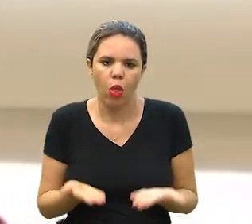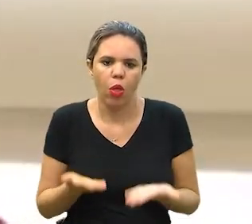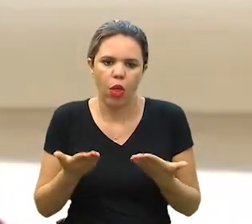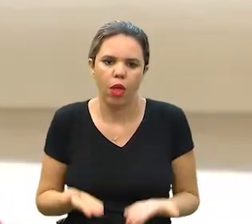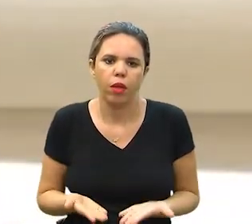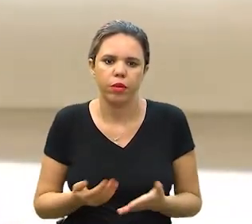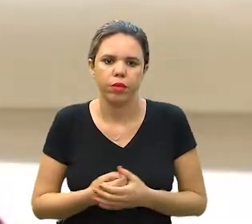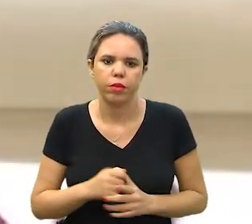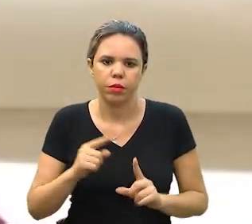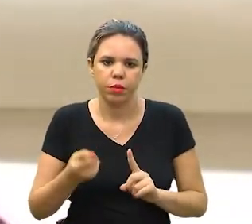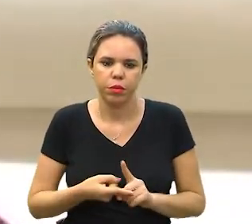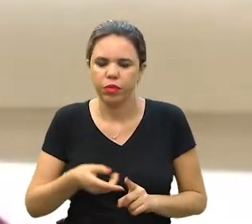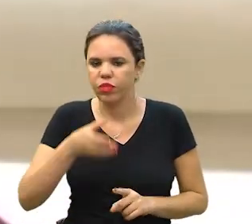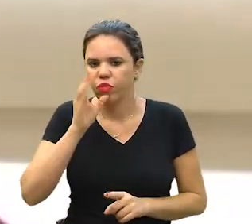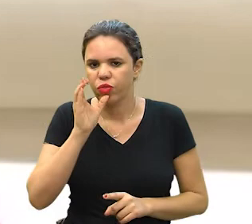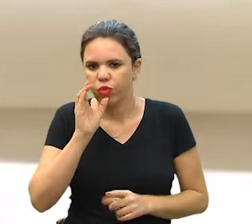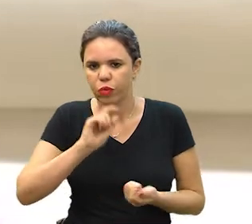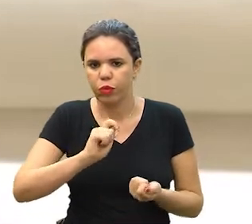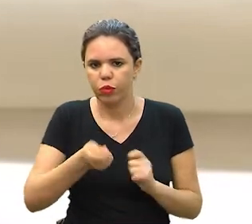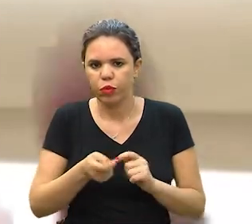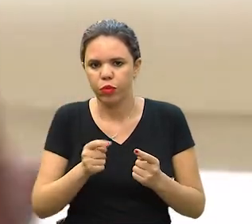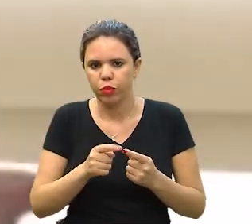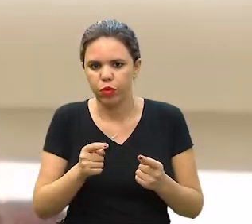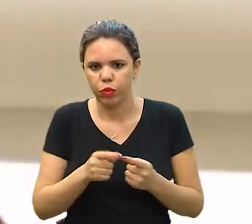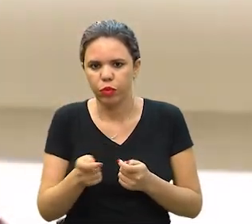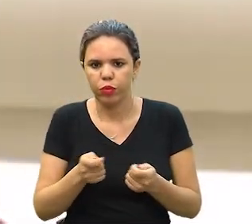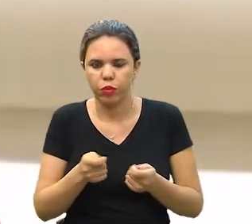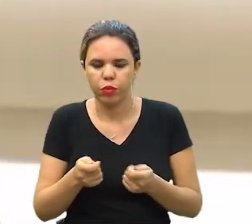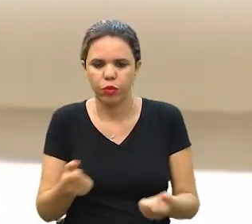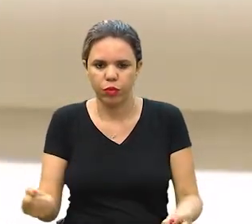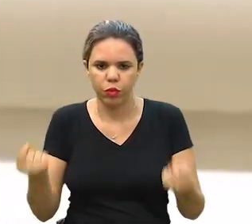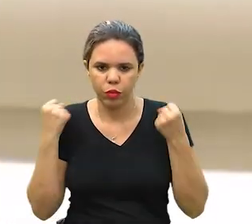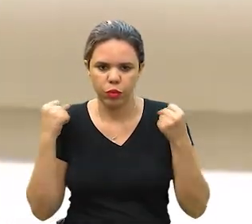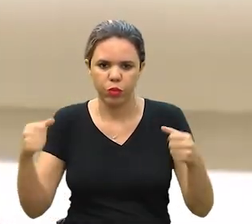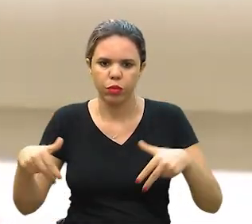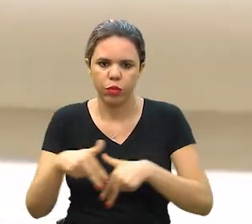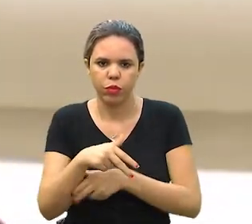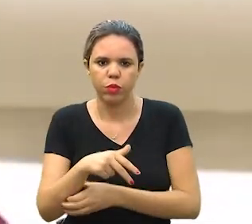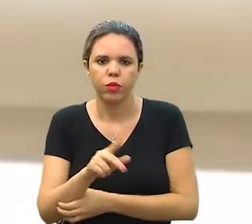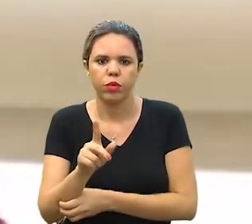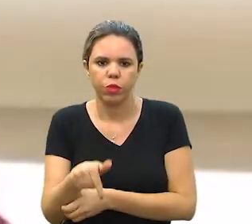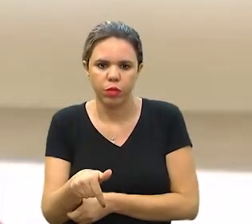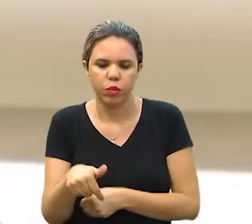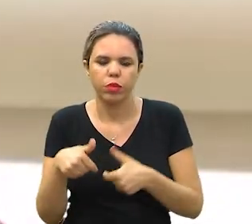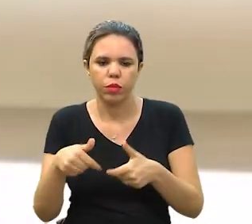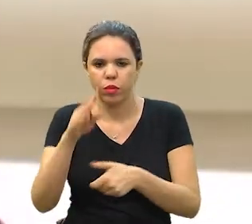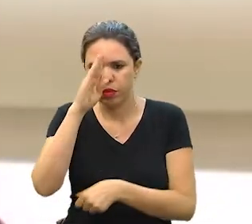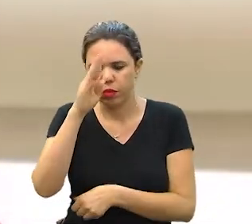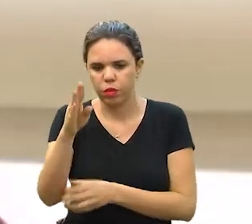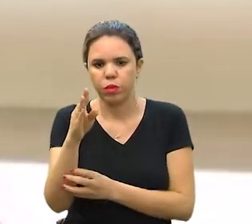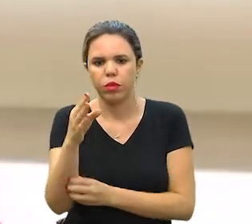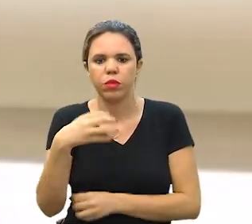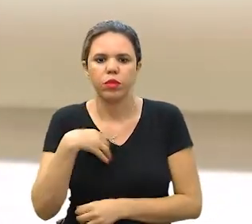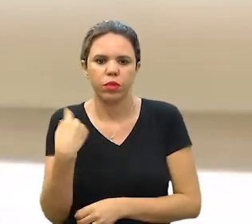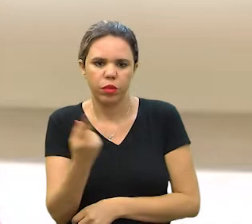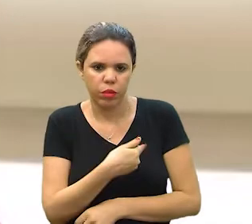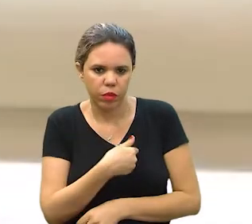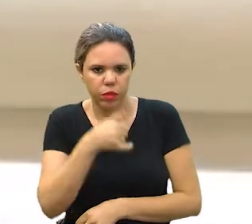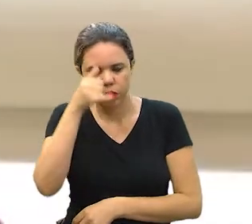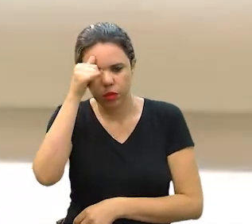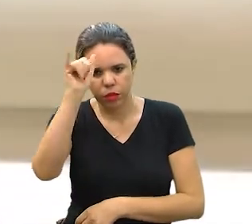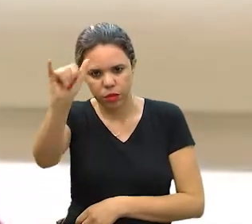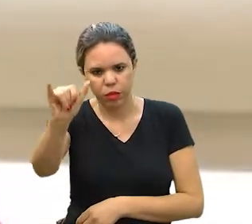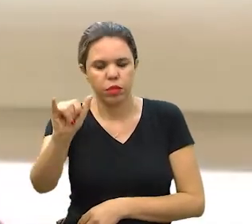na gravidez, hidratação adequada e manter atividade física. Essas são as principais formas da